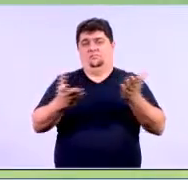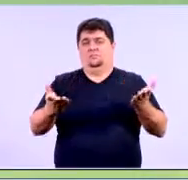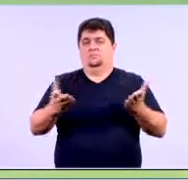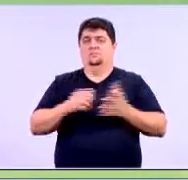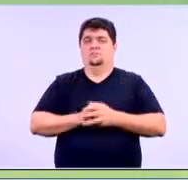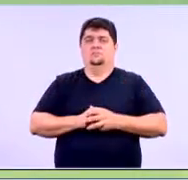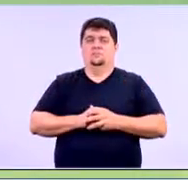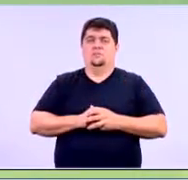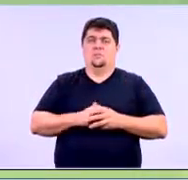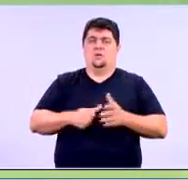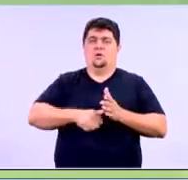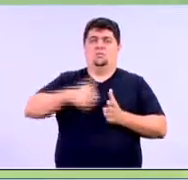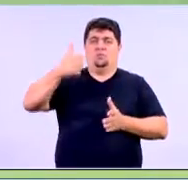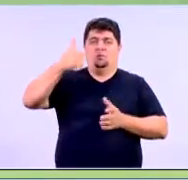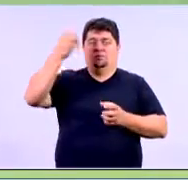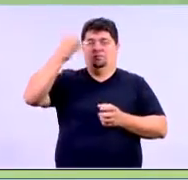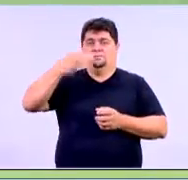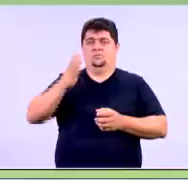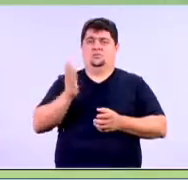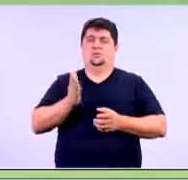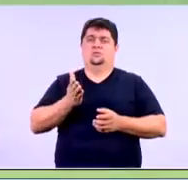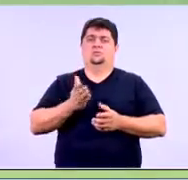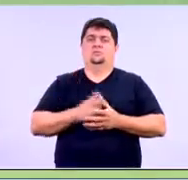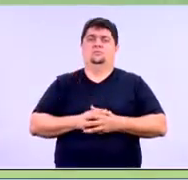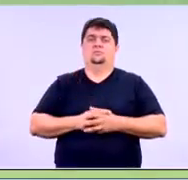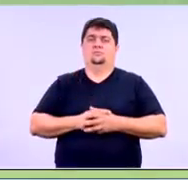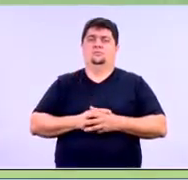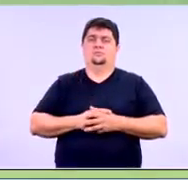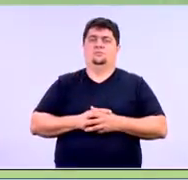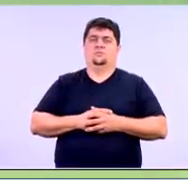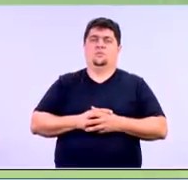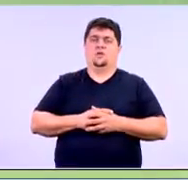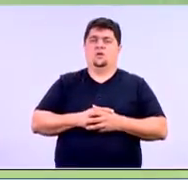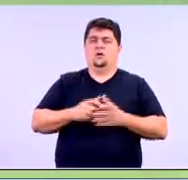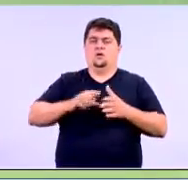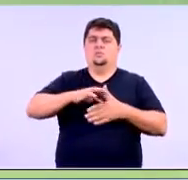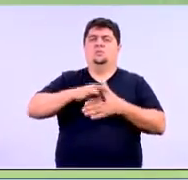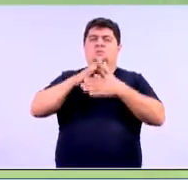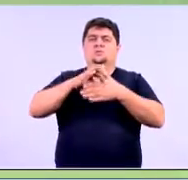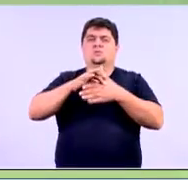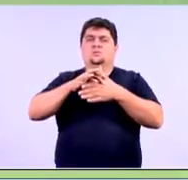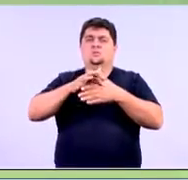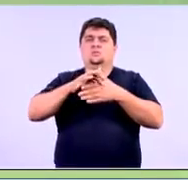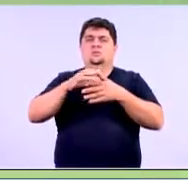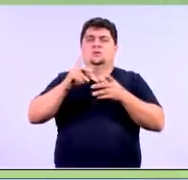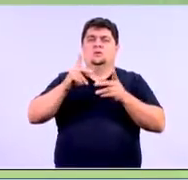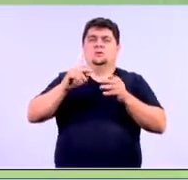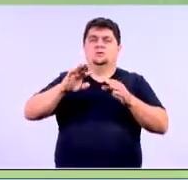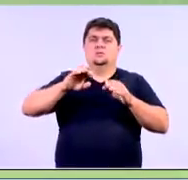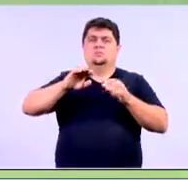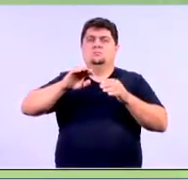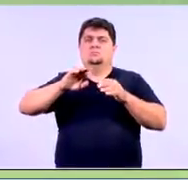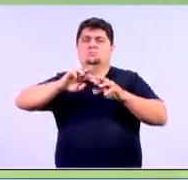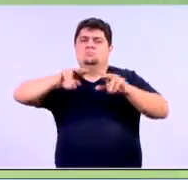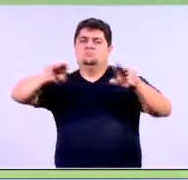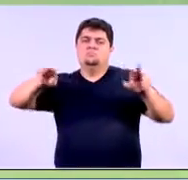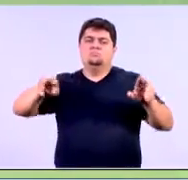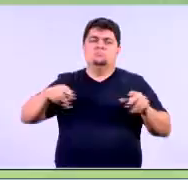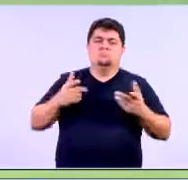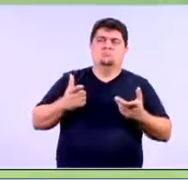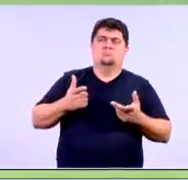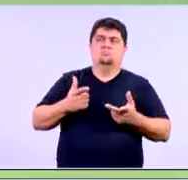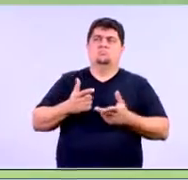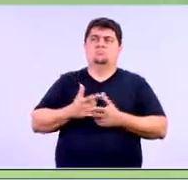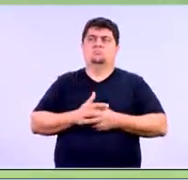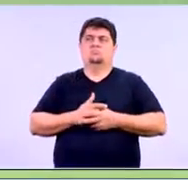É o primeiro princípio que nós abordamos. Princípio da proporcionalidade. Não dispõe a respeito